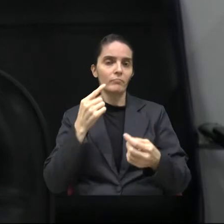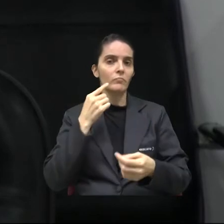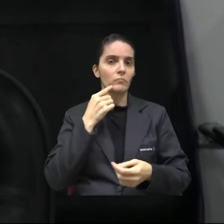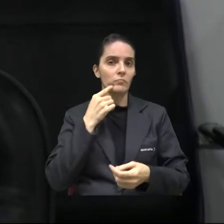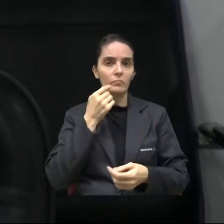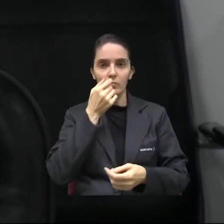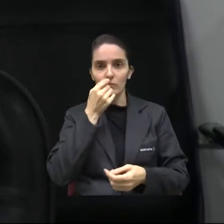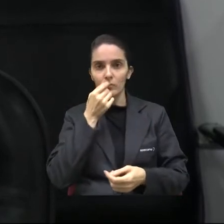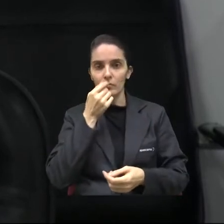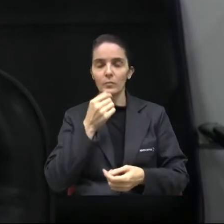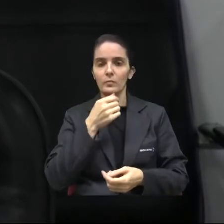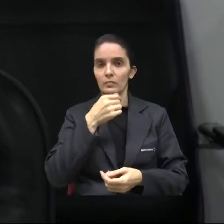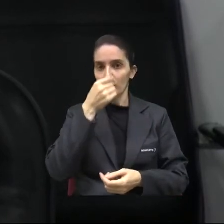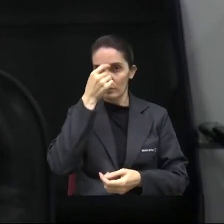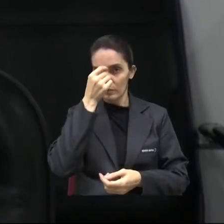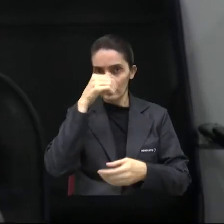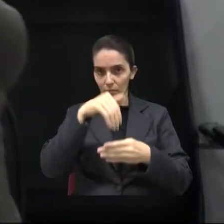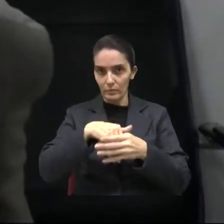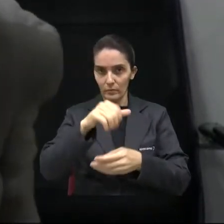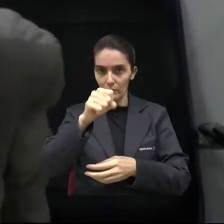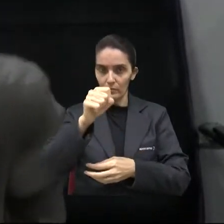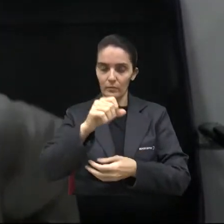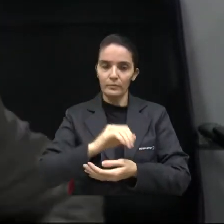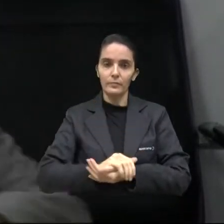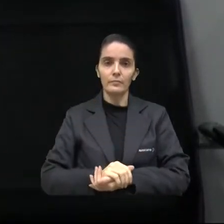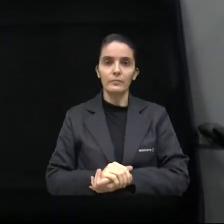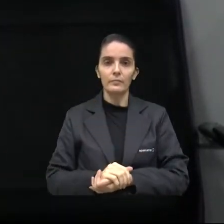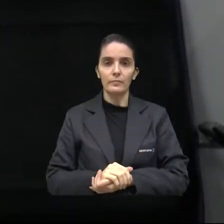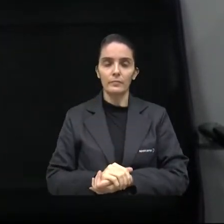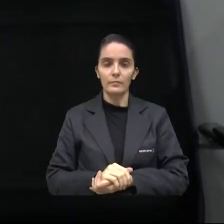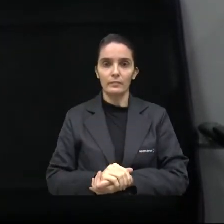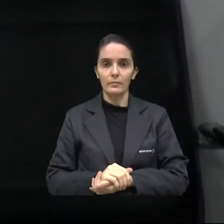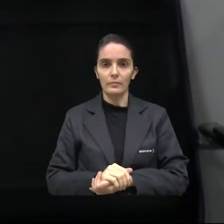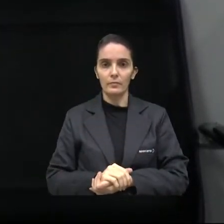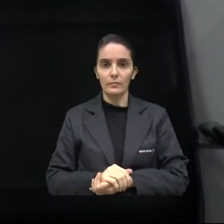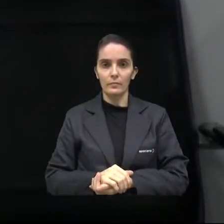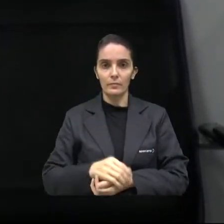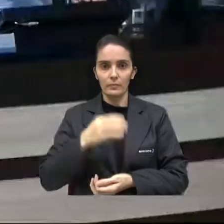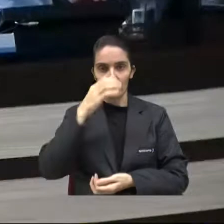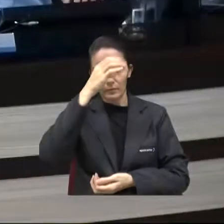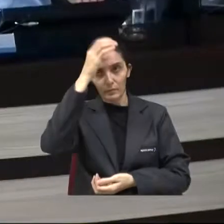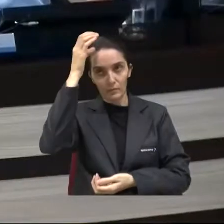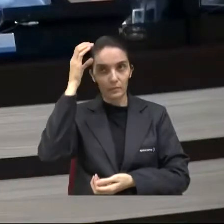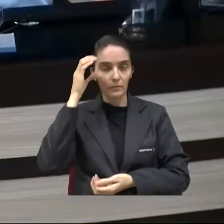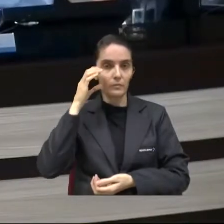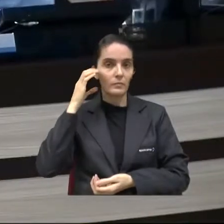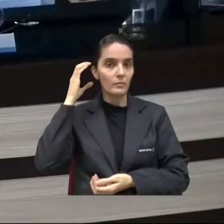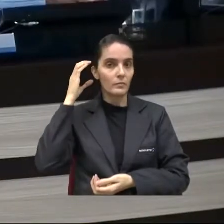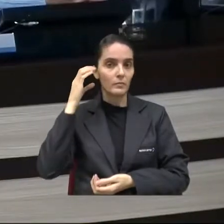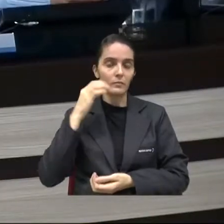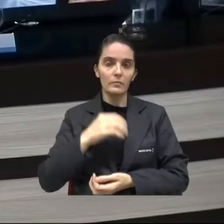Estevão, eu votei favorável à moção. Obrigado. Carolina Pontes.